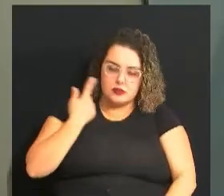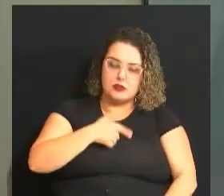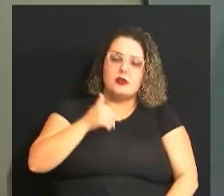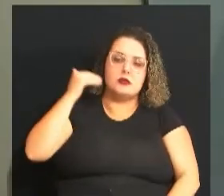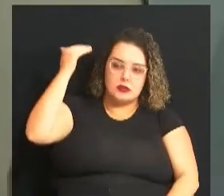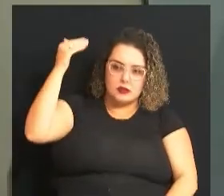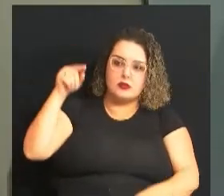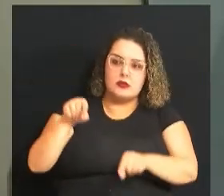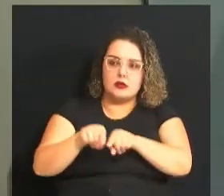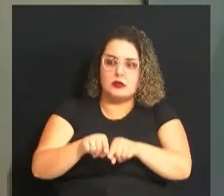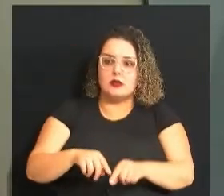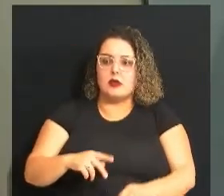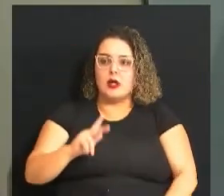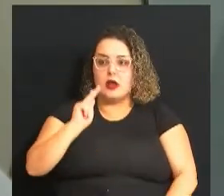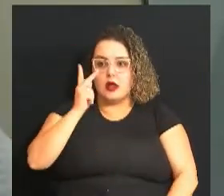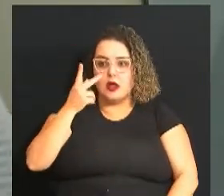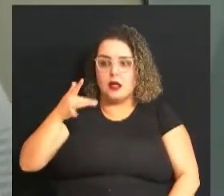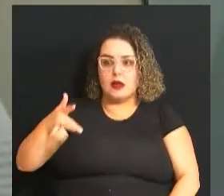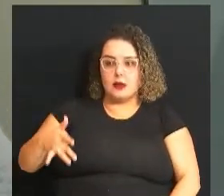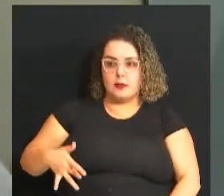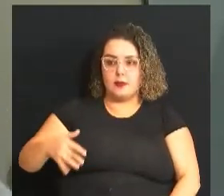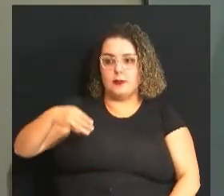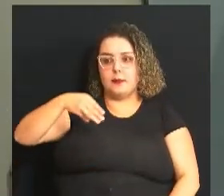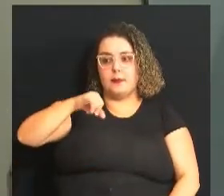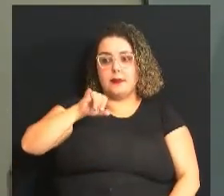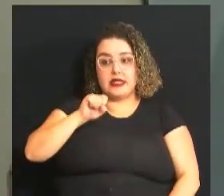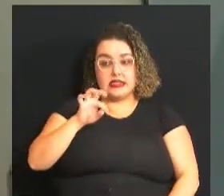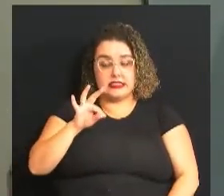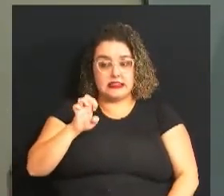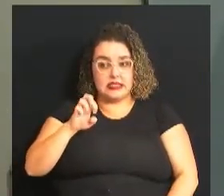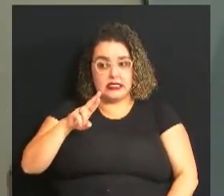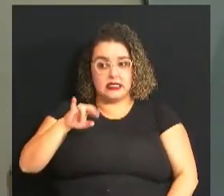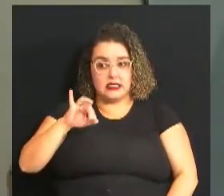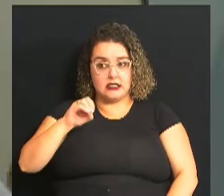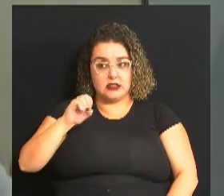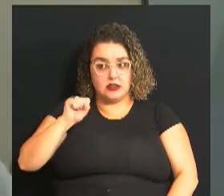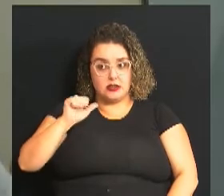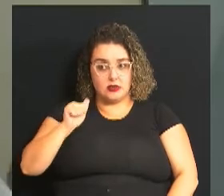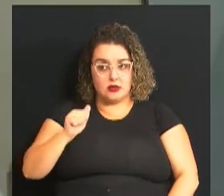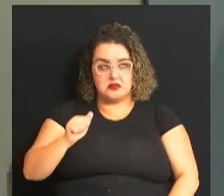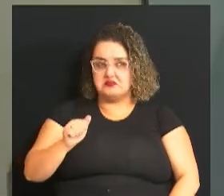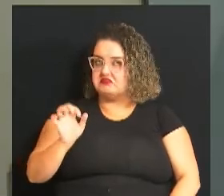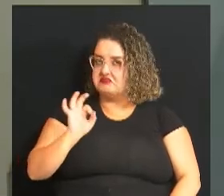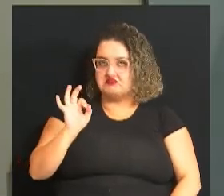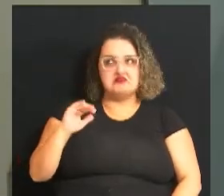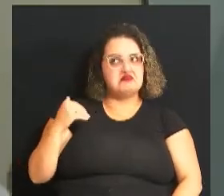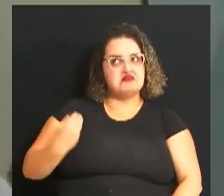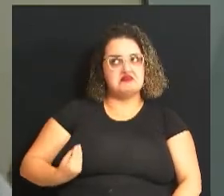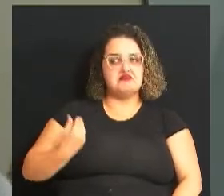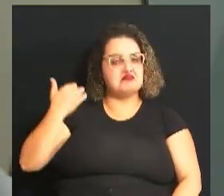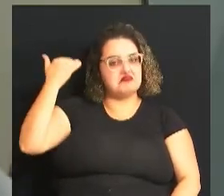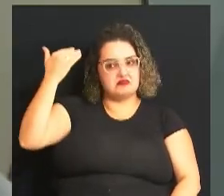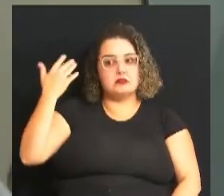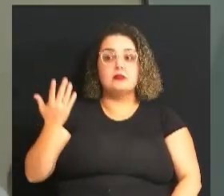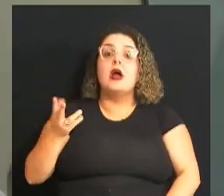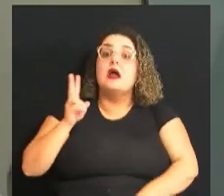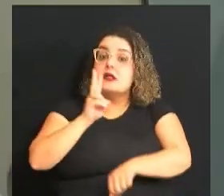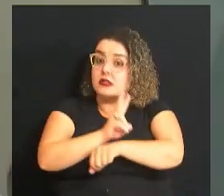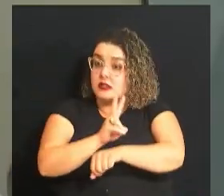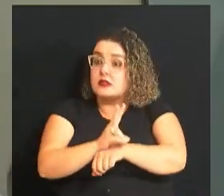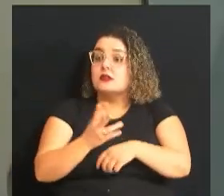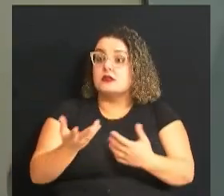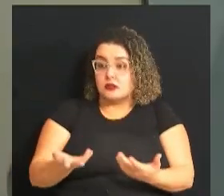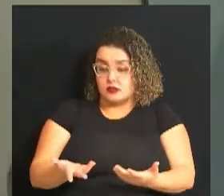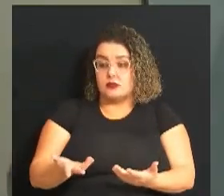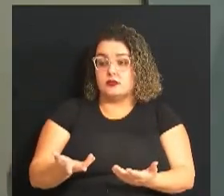hepatite misteriosa, ela não foi diagnosticada em nenhum paciente na vida adulta, mas acaba que esses cuidados,